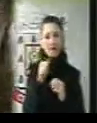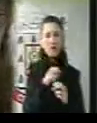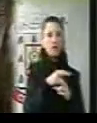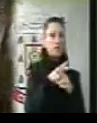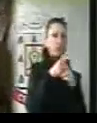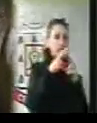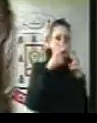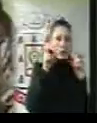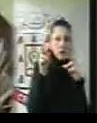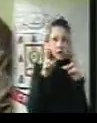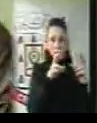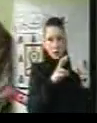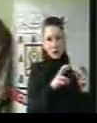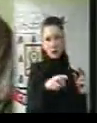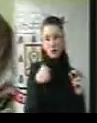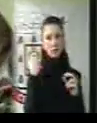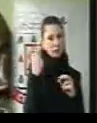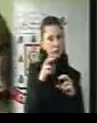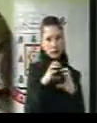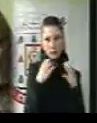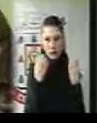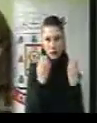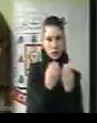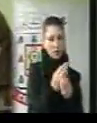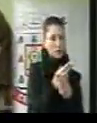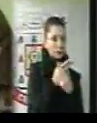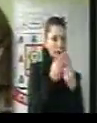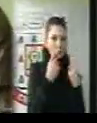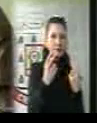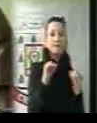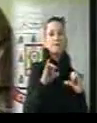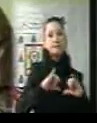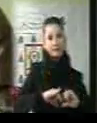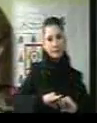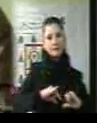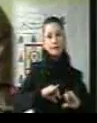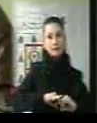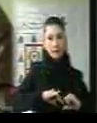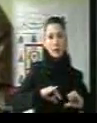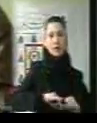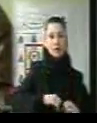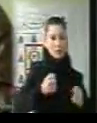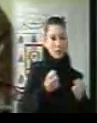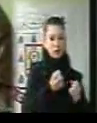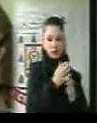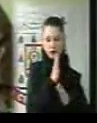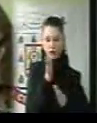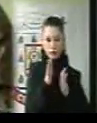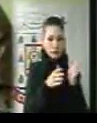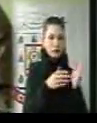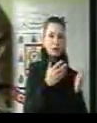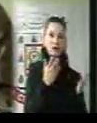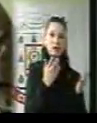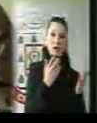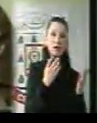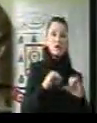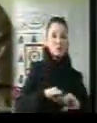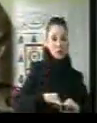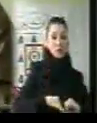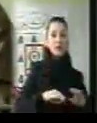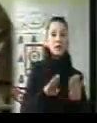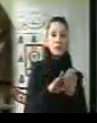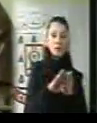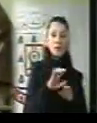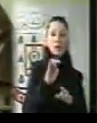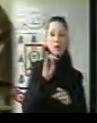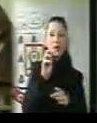outras comunidades que fazem parte ali, que estão sofrendo, que vão sofrer com certeza com a via rápida. E a